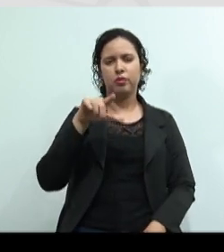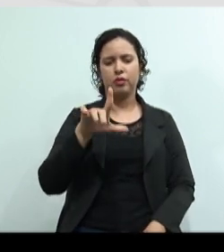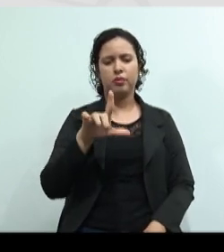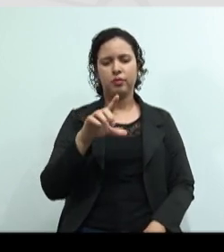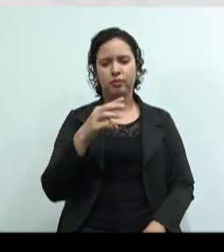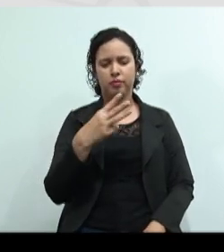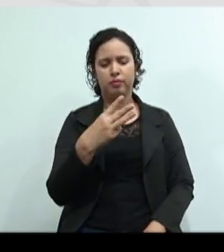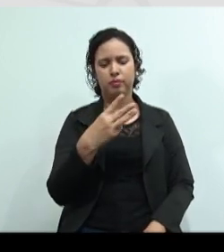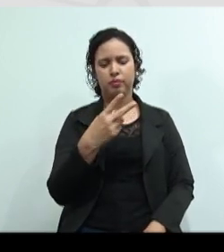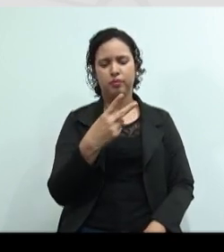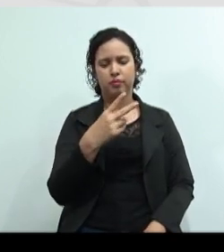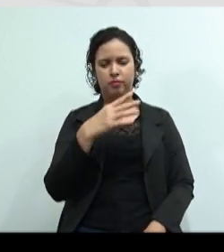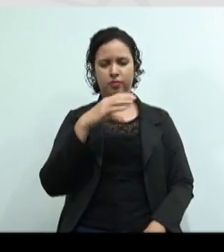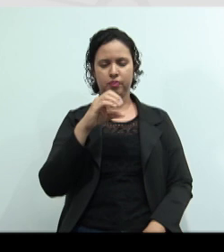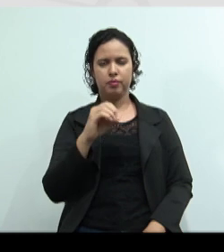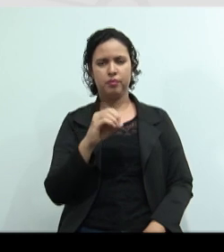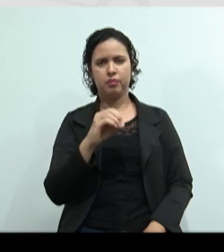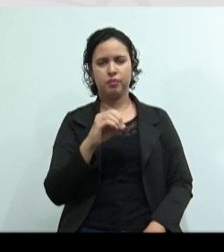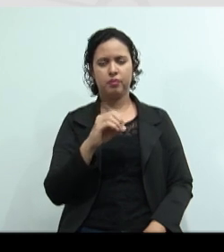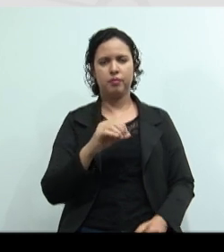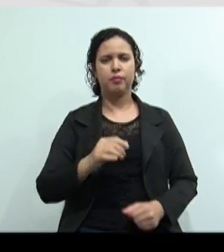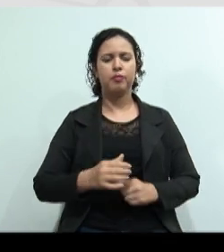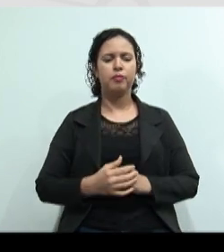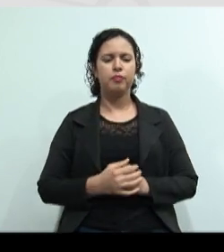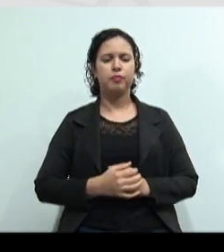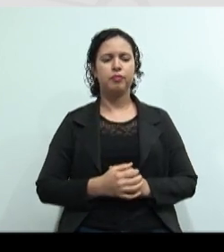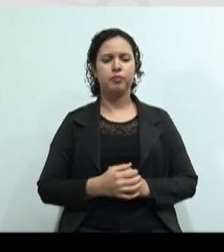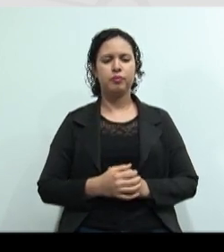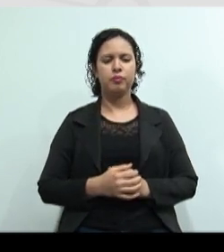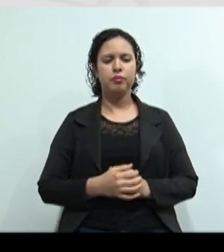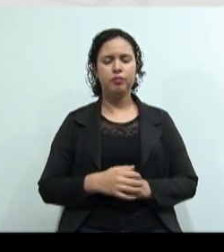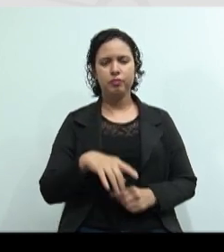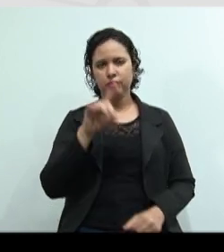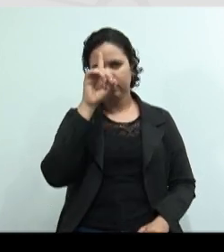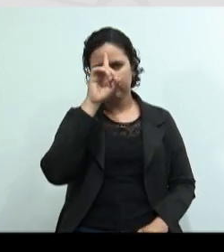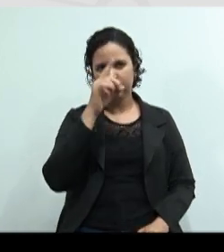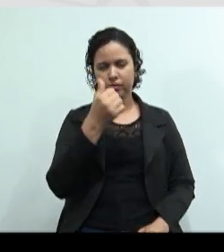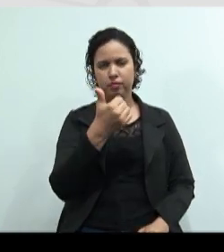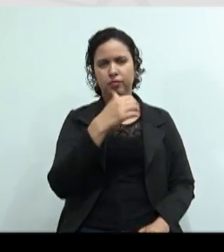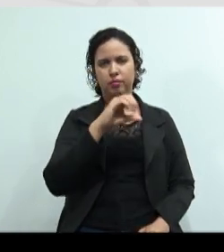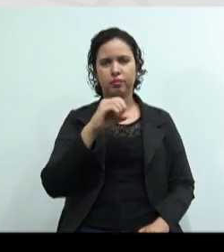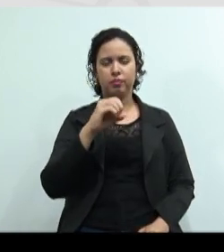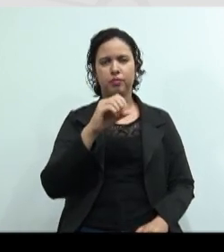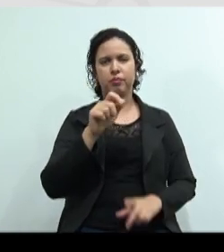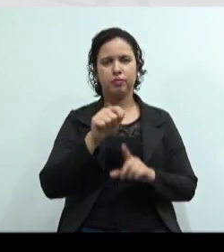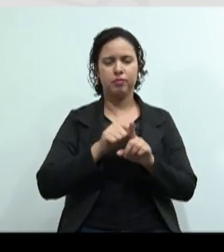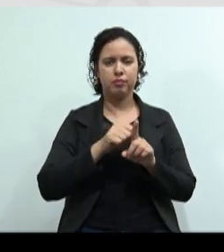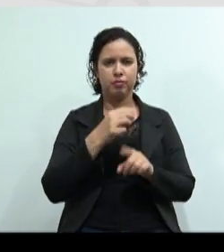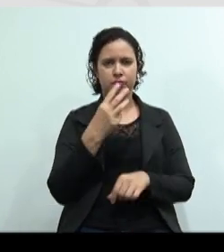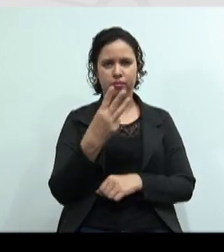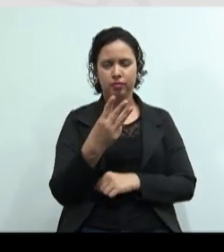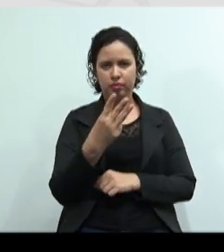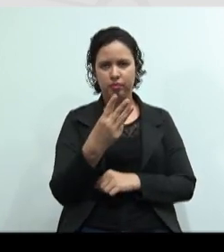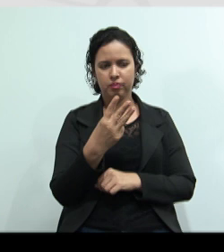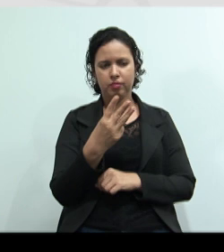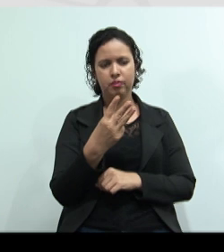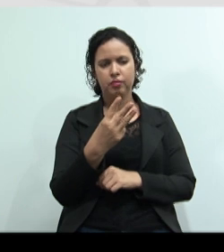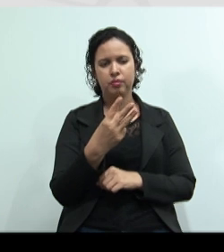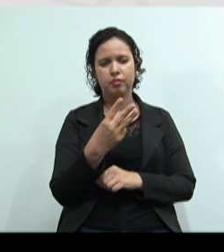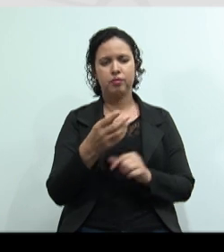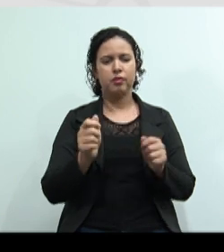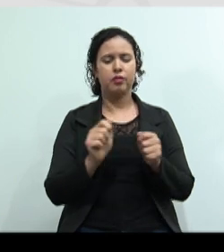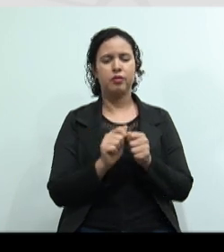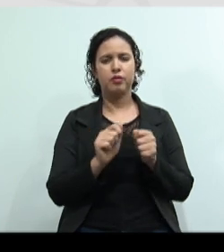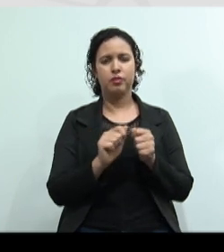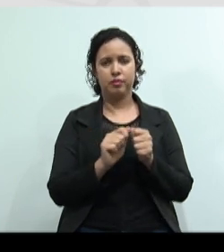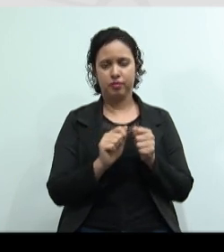Então, esse é o saldo do final do dia. Bom, no dia 10/3, o que é que aconteceu? Eu produzi